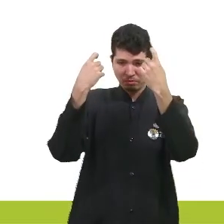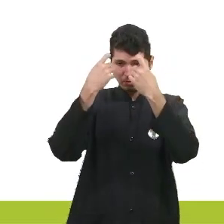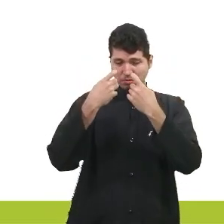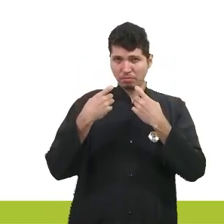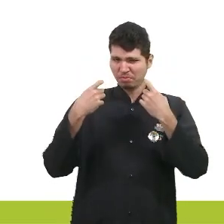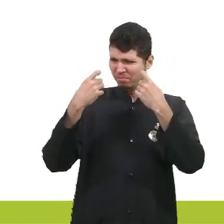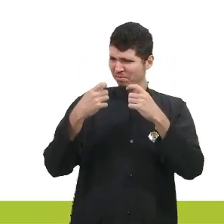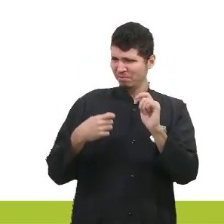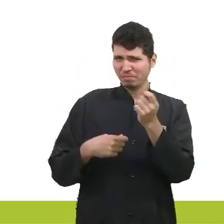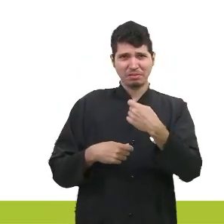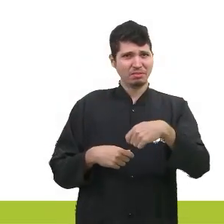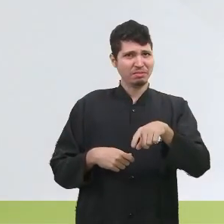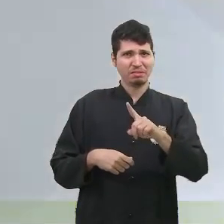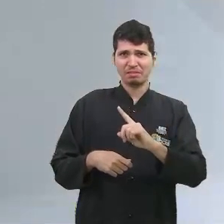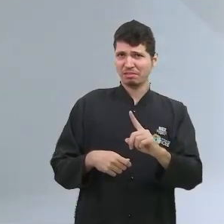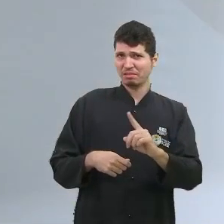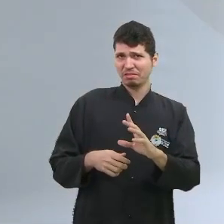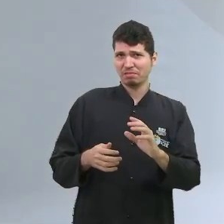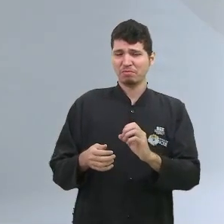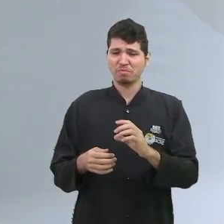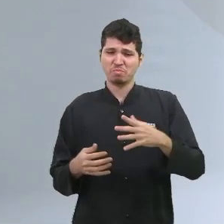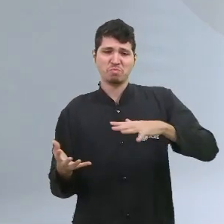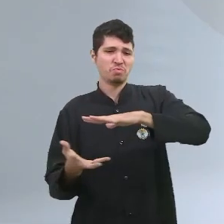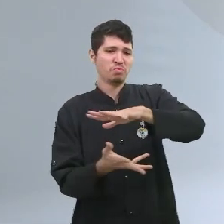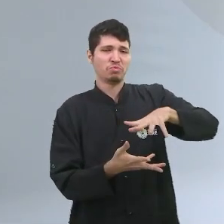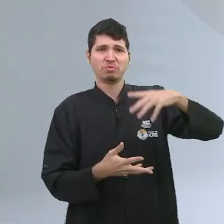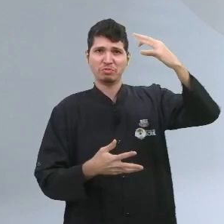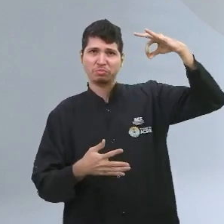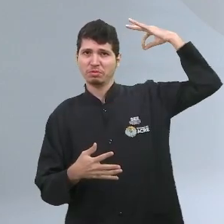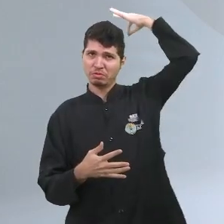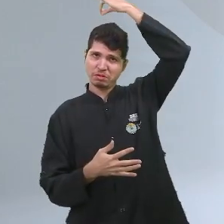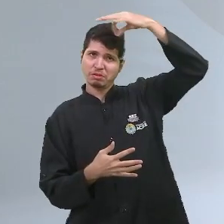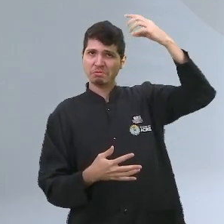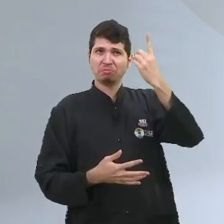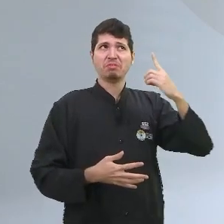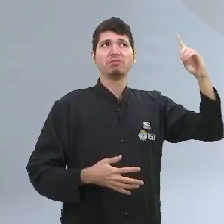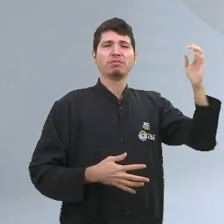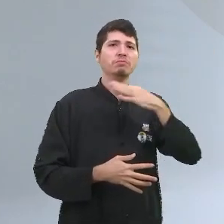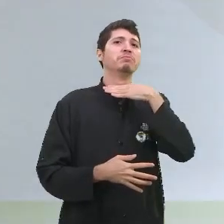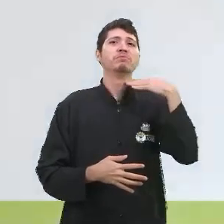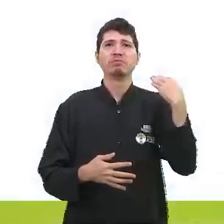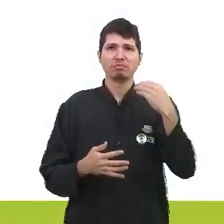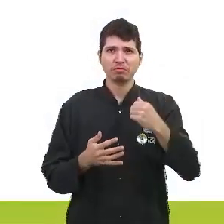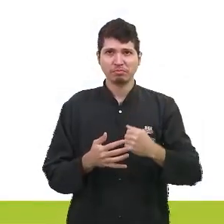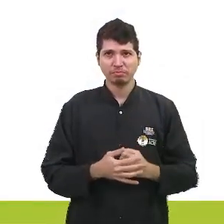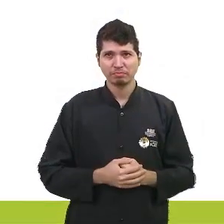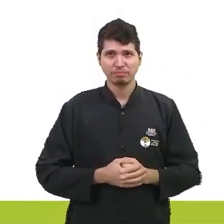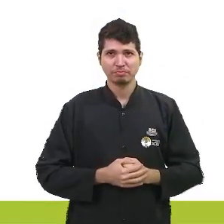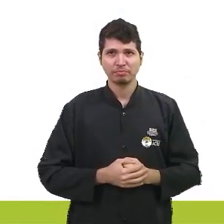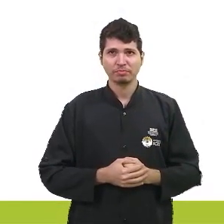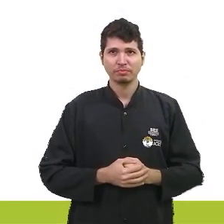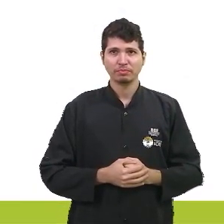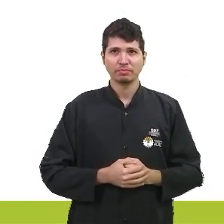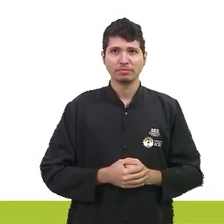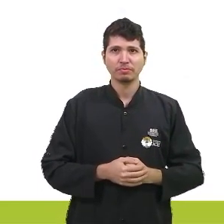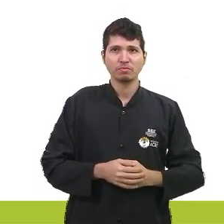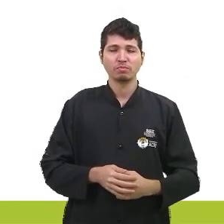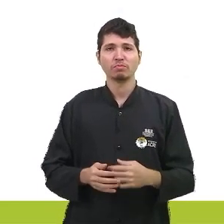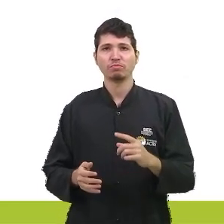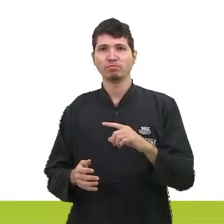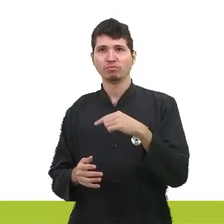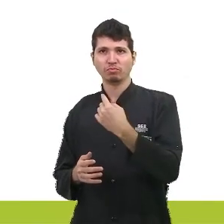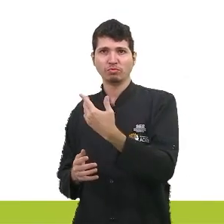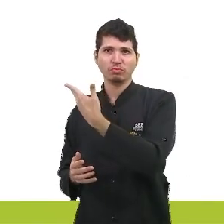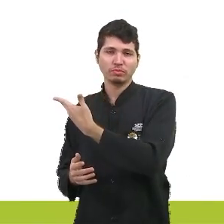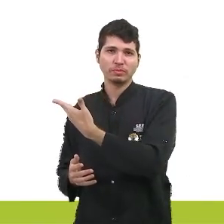está morto já o heidegger ele vai dizer o seguinte ele vai dizer que o homem